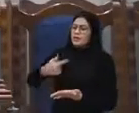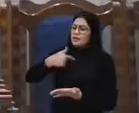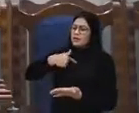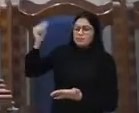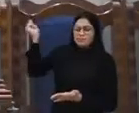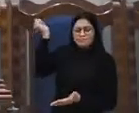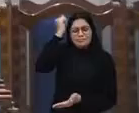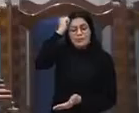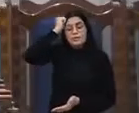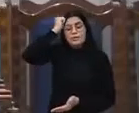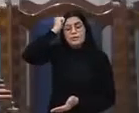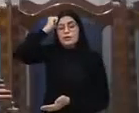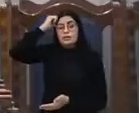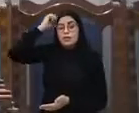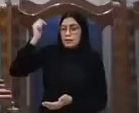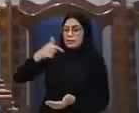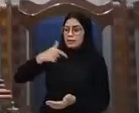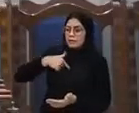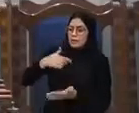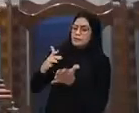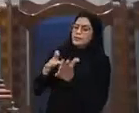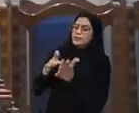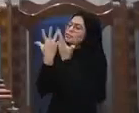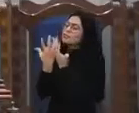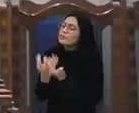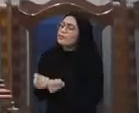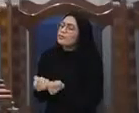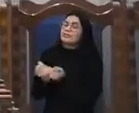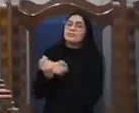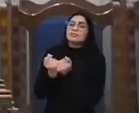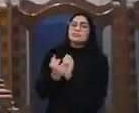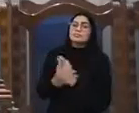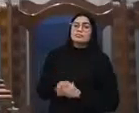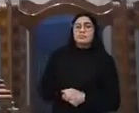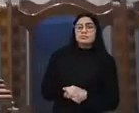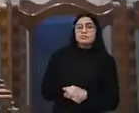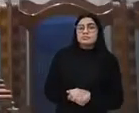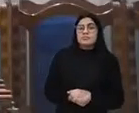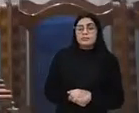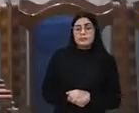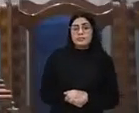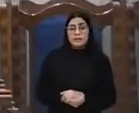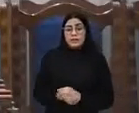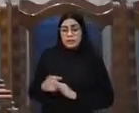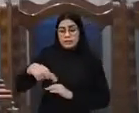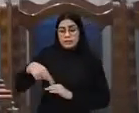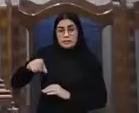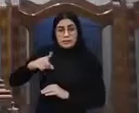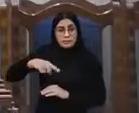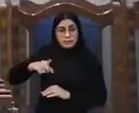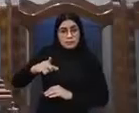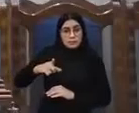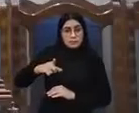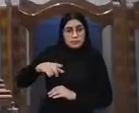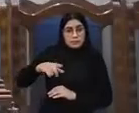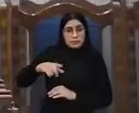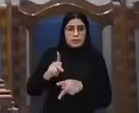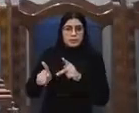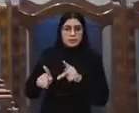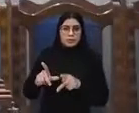nos arrependemos. Nós vamos aceitar a tua mensagem. E diz que entre aqueles estava Dionísio,